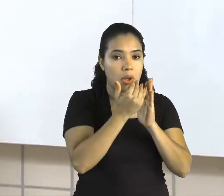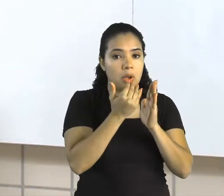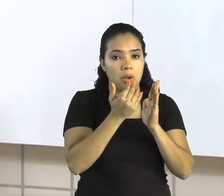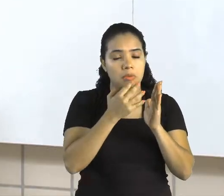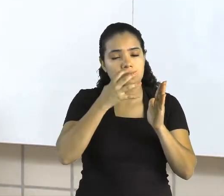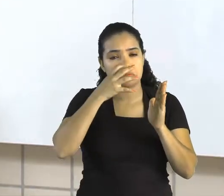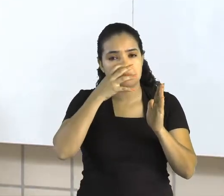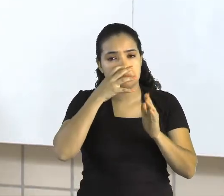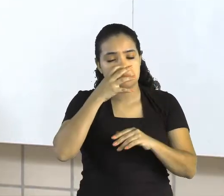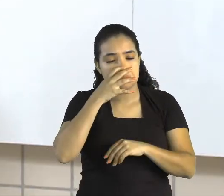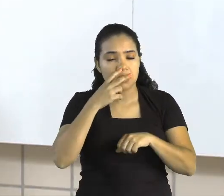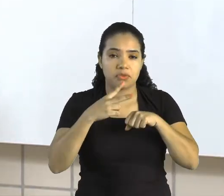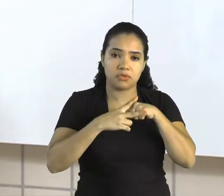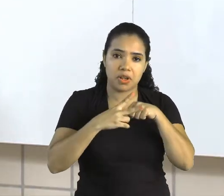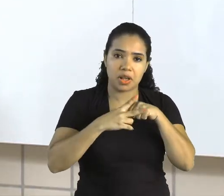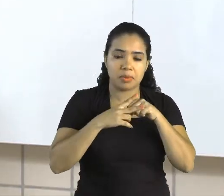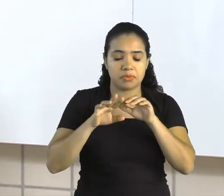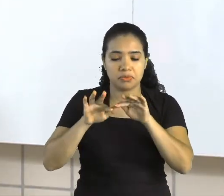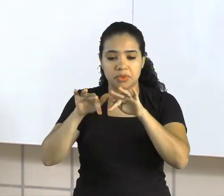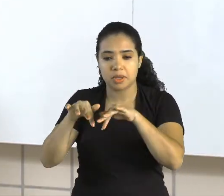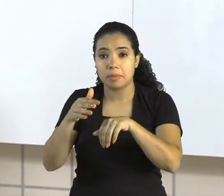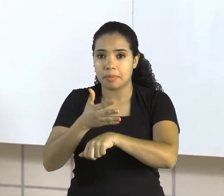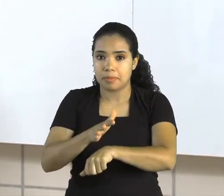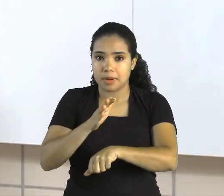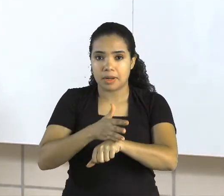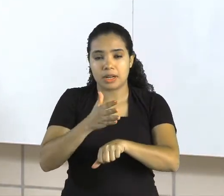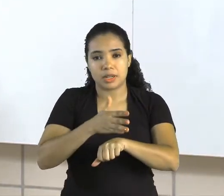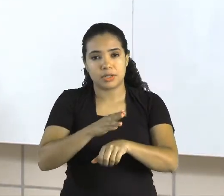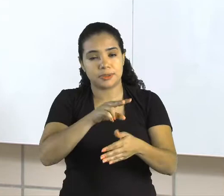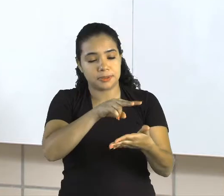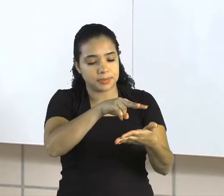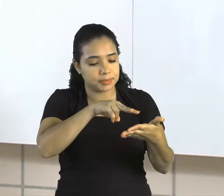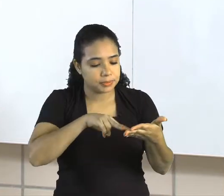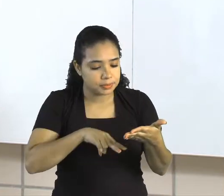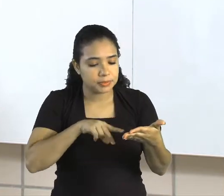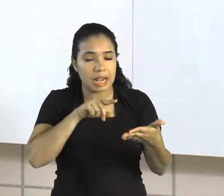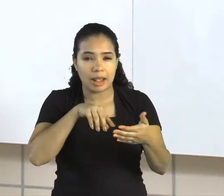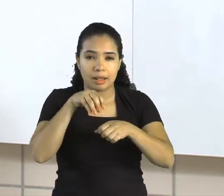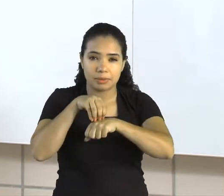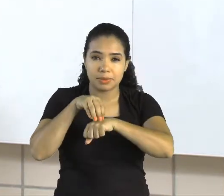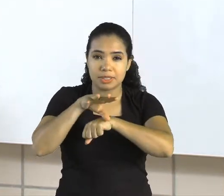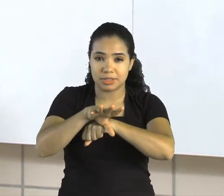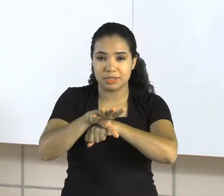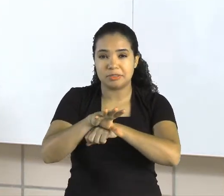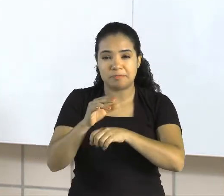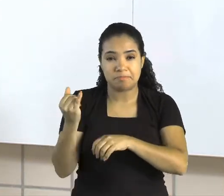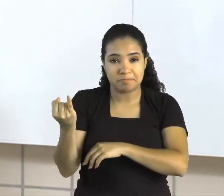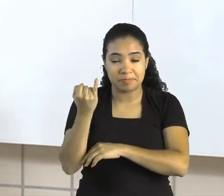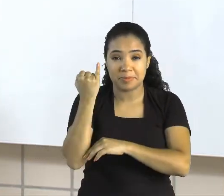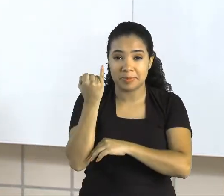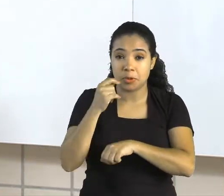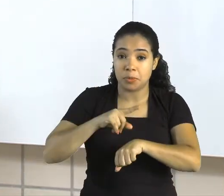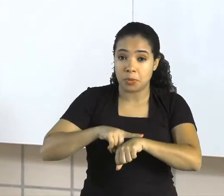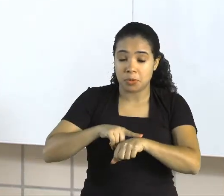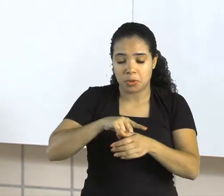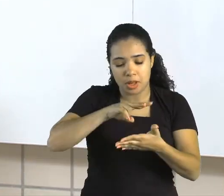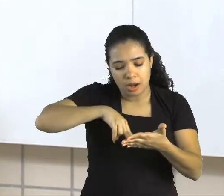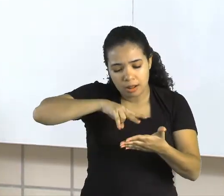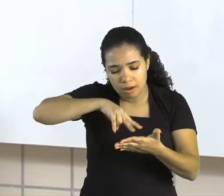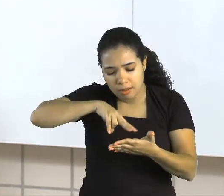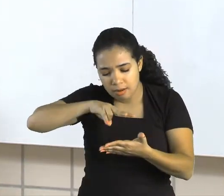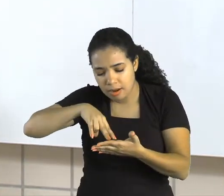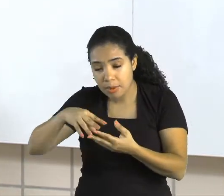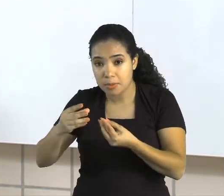do verbo, né? A prática da leitura é uma das dicas mais eficazes. No momento em que eu leio